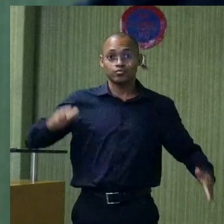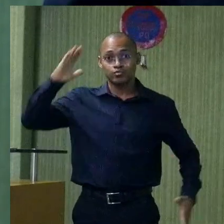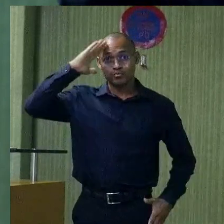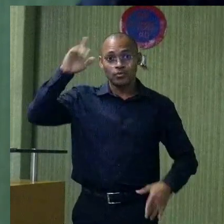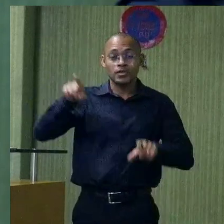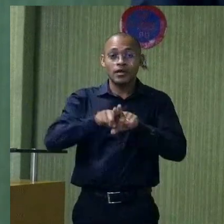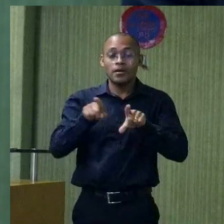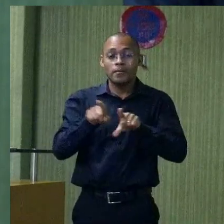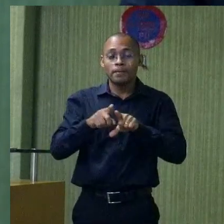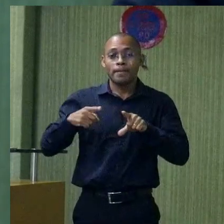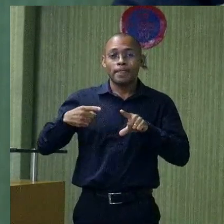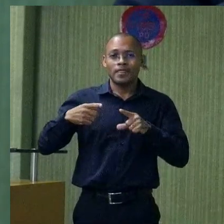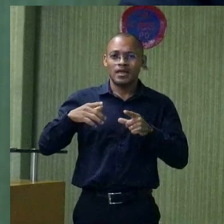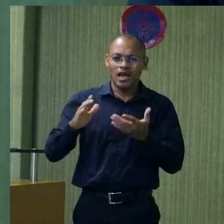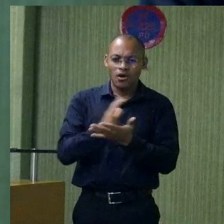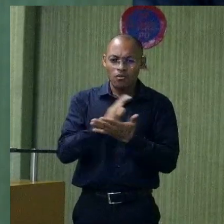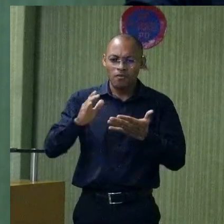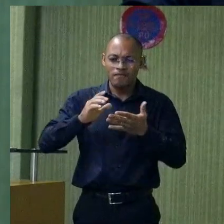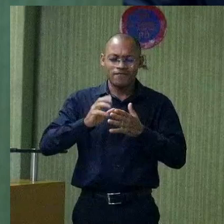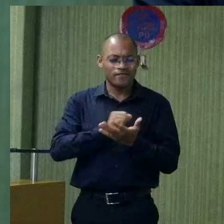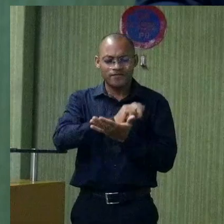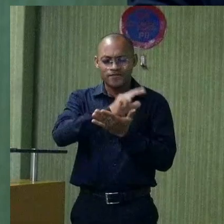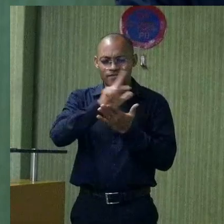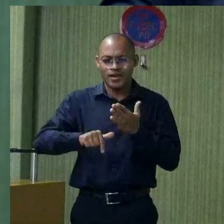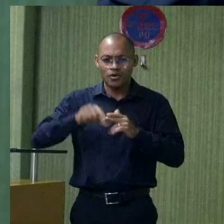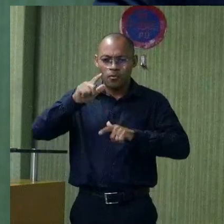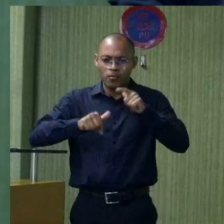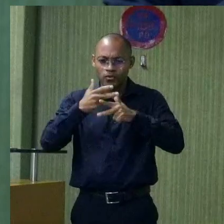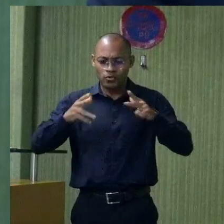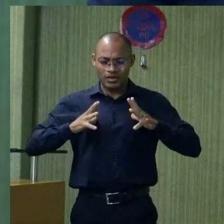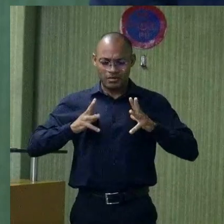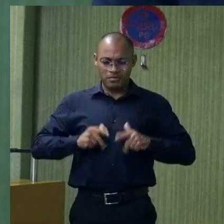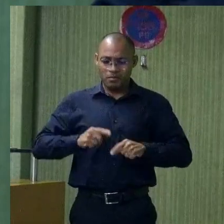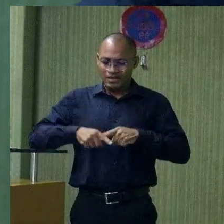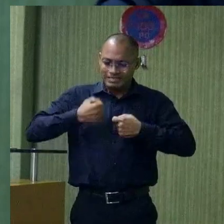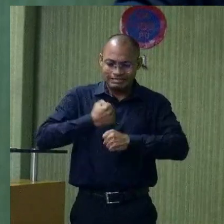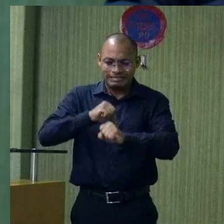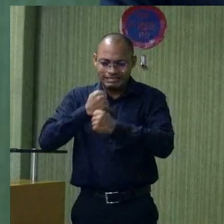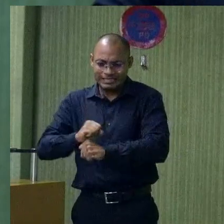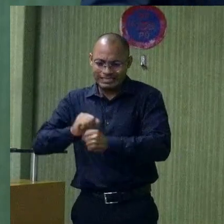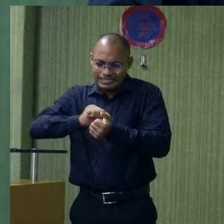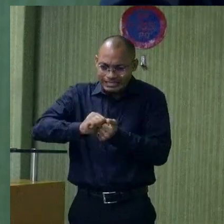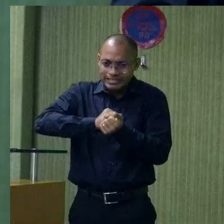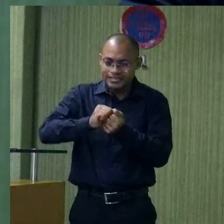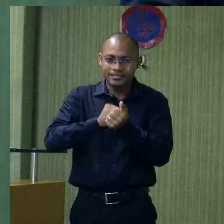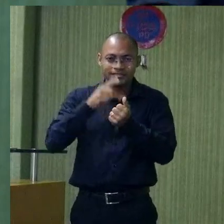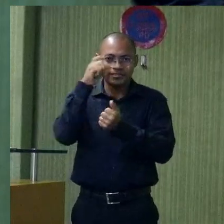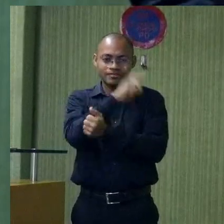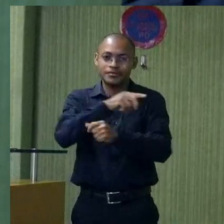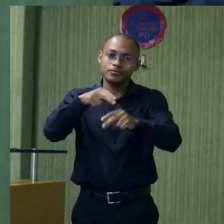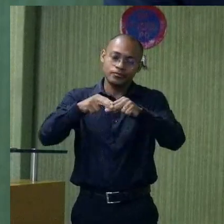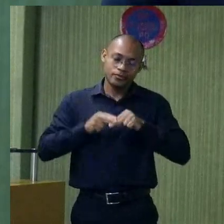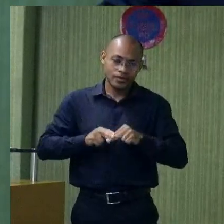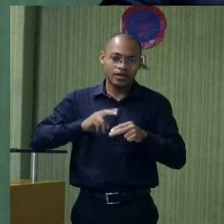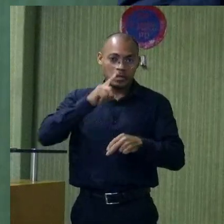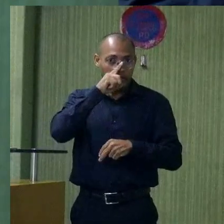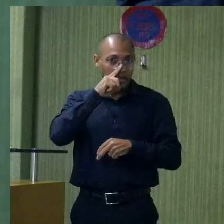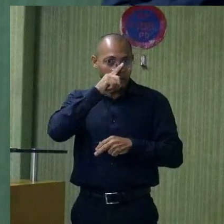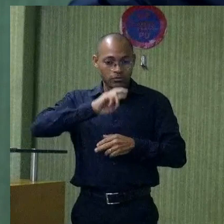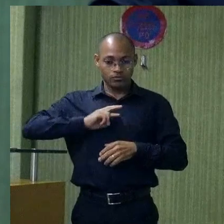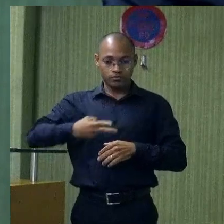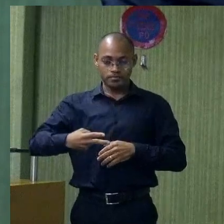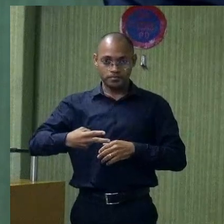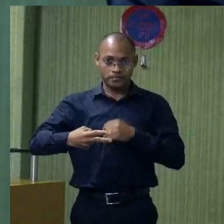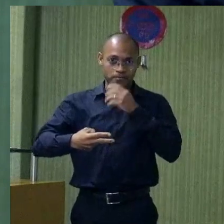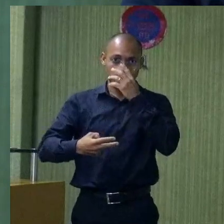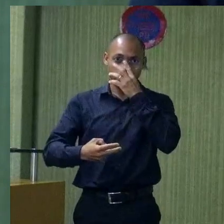de limpeza muito potentes porque ela não é uma limpeza de fácil execução além do risco de contaminação ali